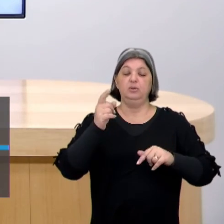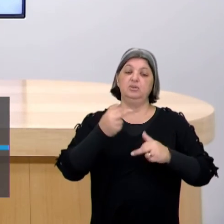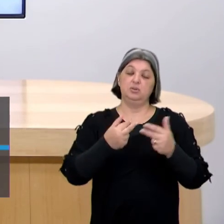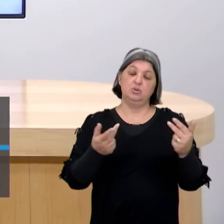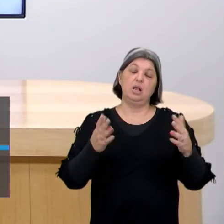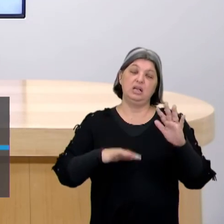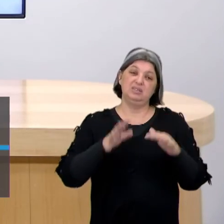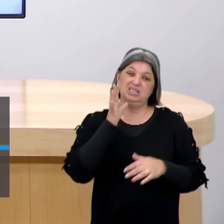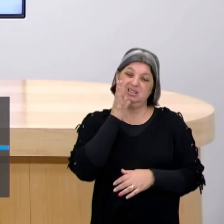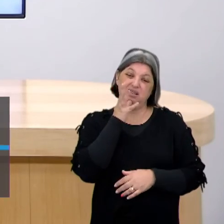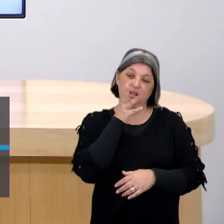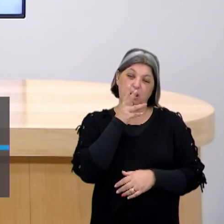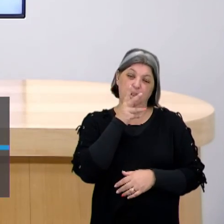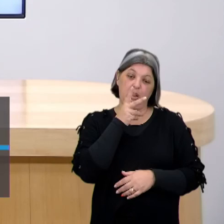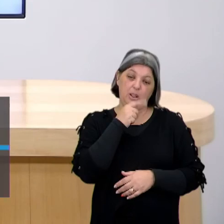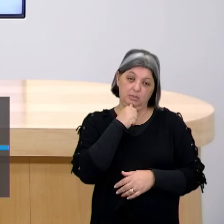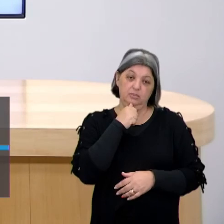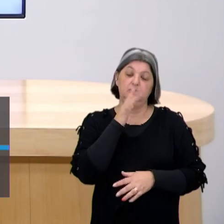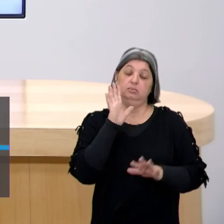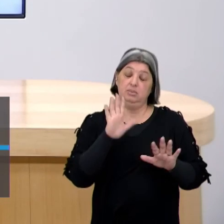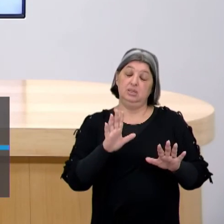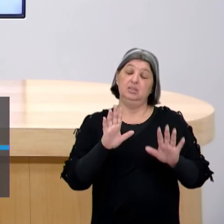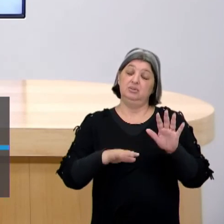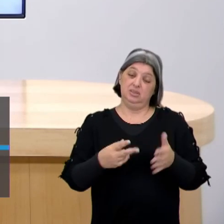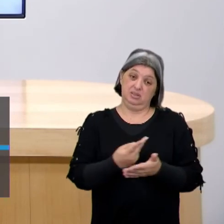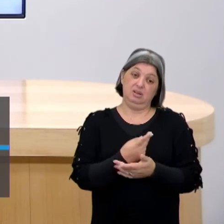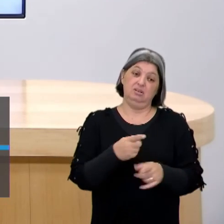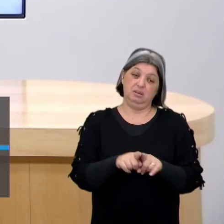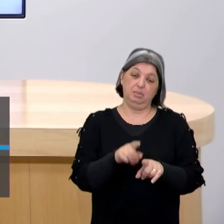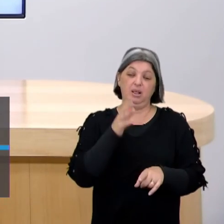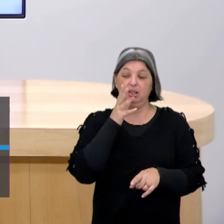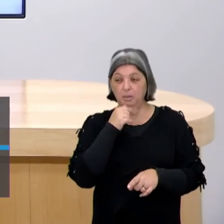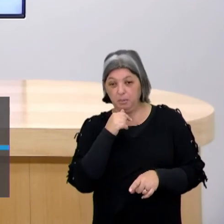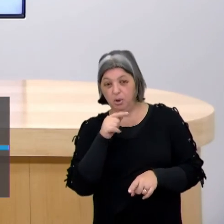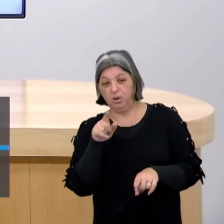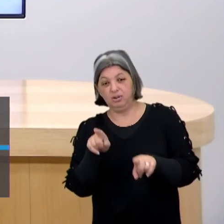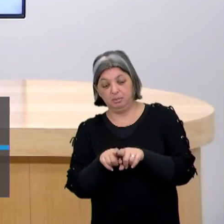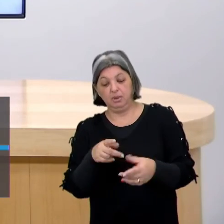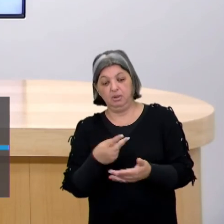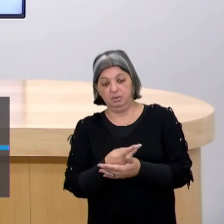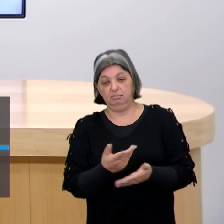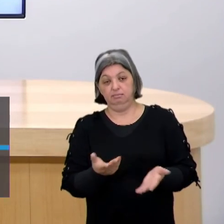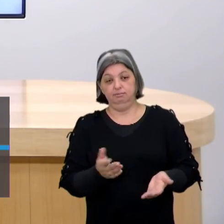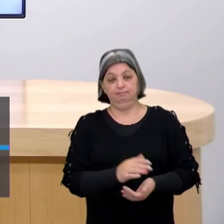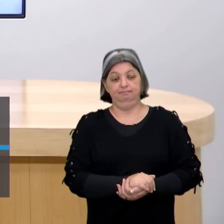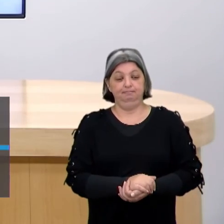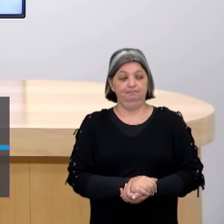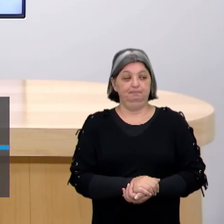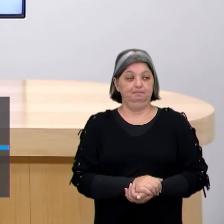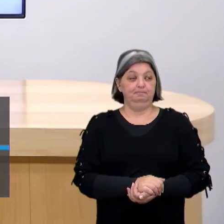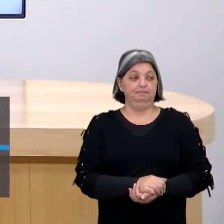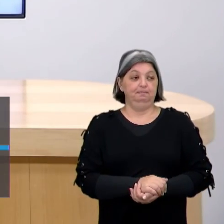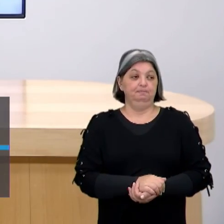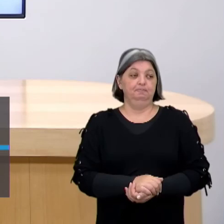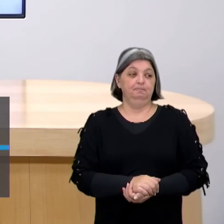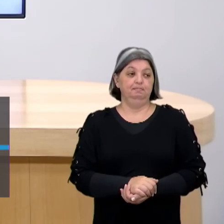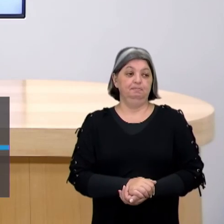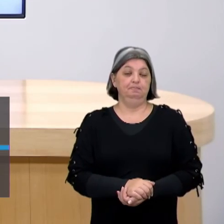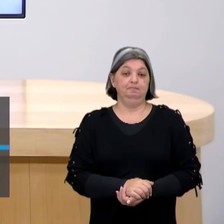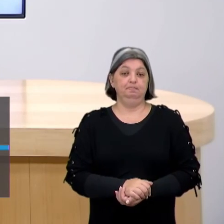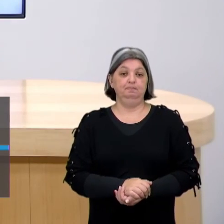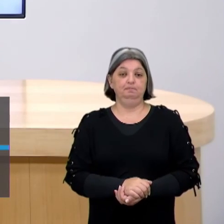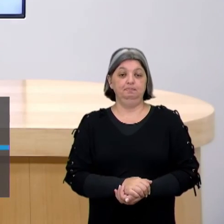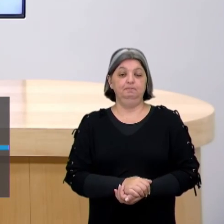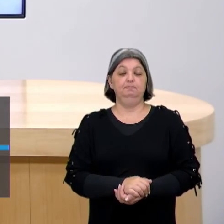são muito demoradas e sujeitas ao erro. ter acesso a